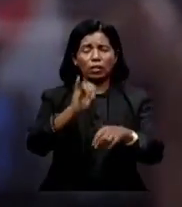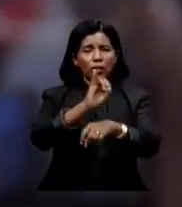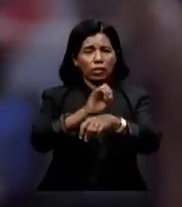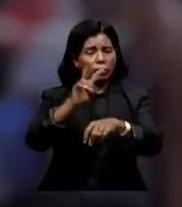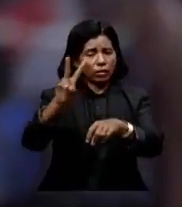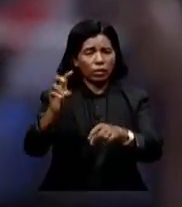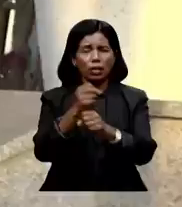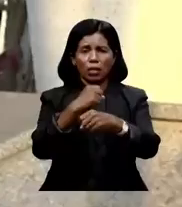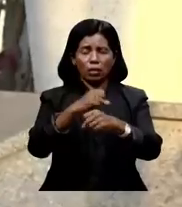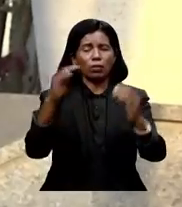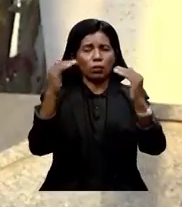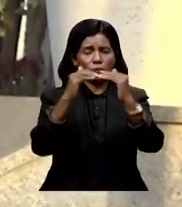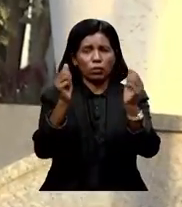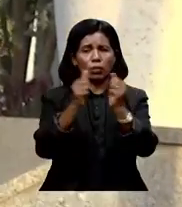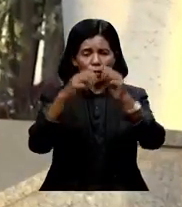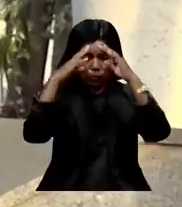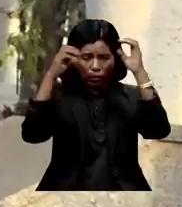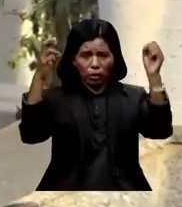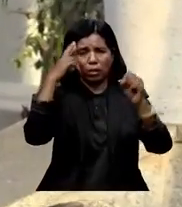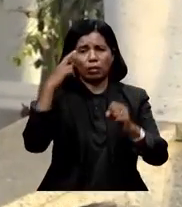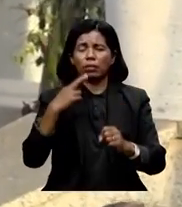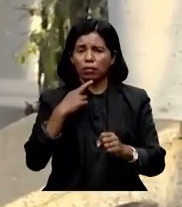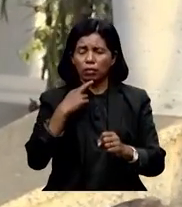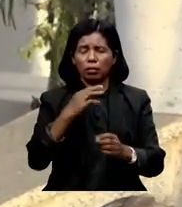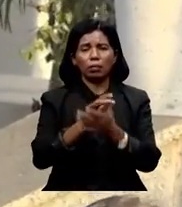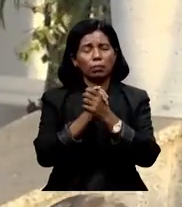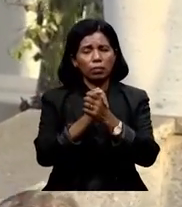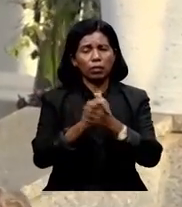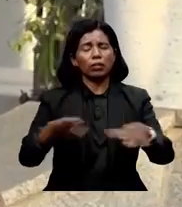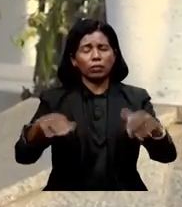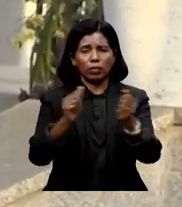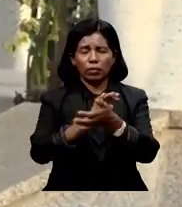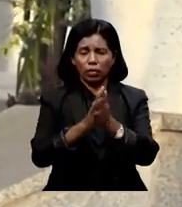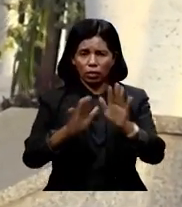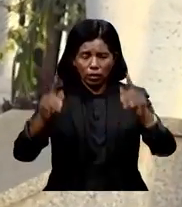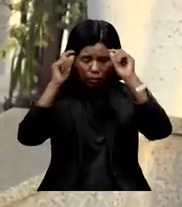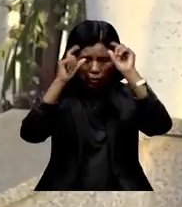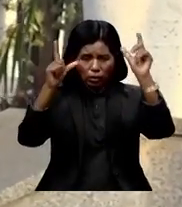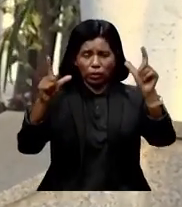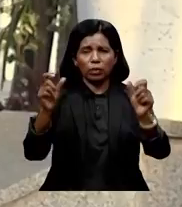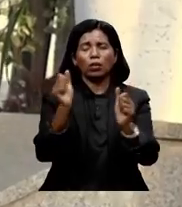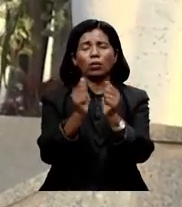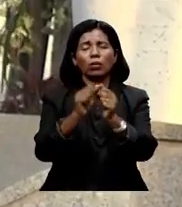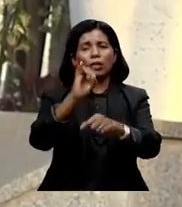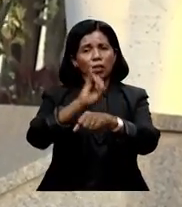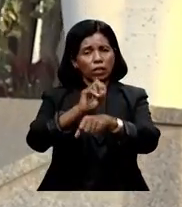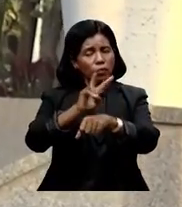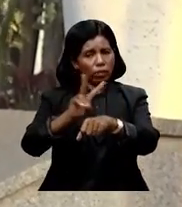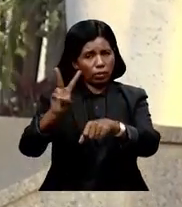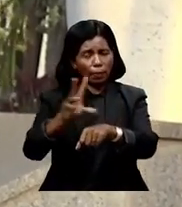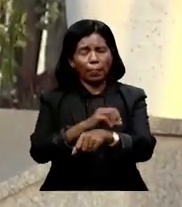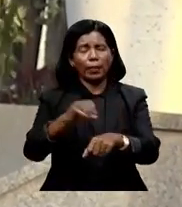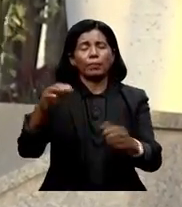encontro bilateral com o Presidente da República, José Ramos Horta, onde a meta em relação à amizade entre Timor-Leste e o Vaticano. A fim termina o